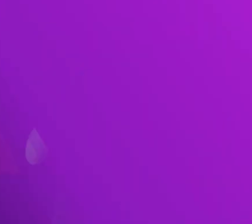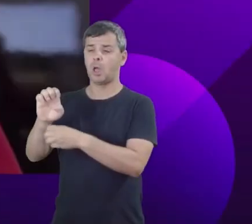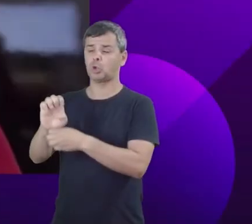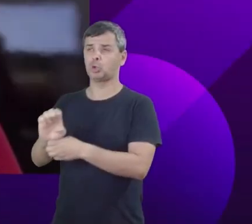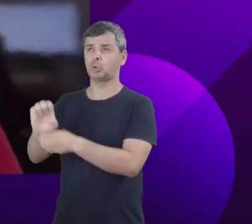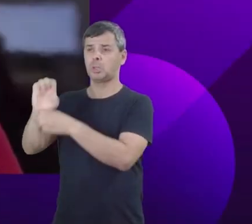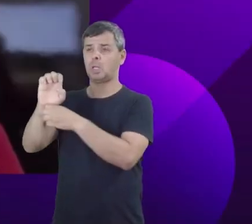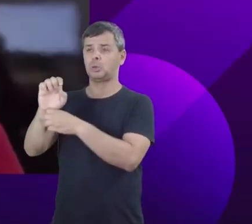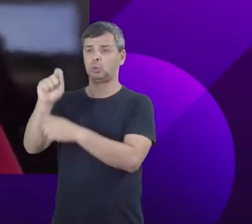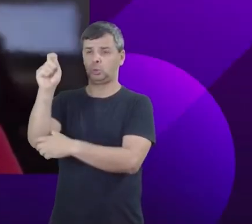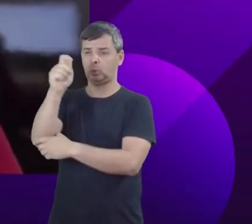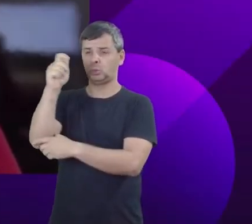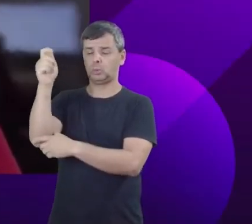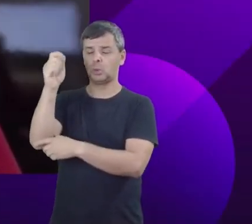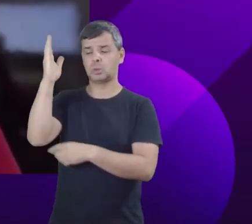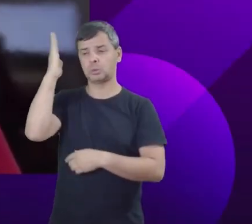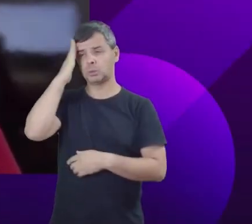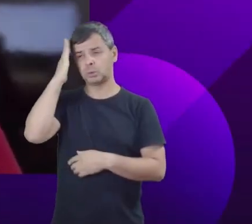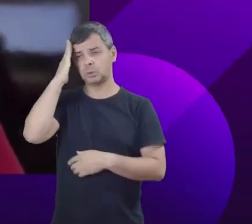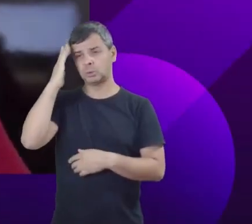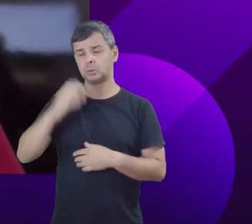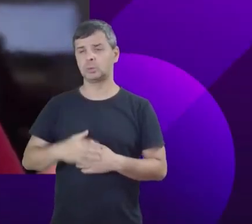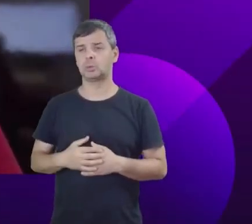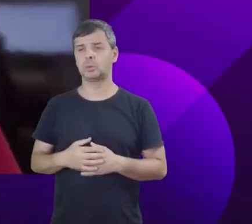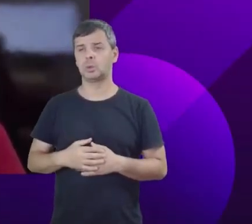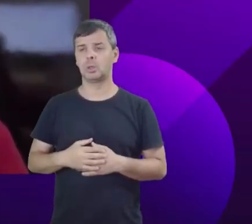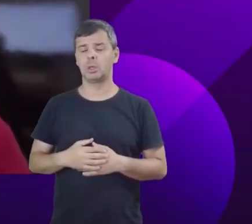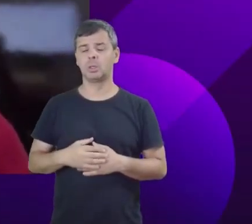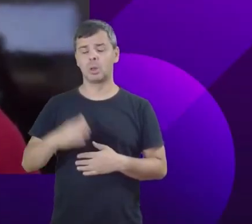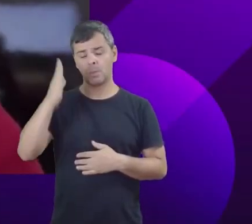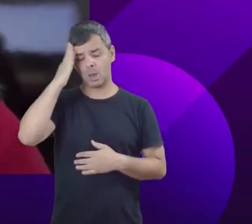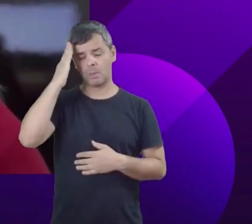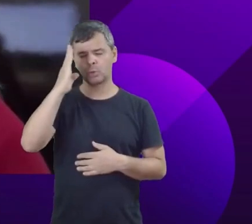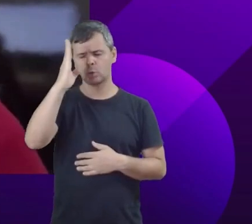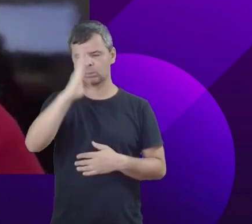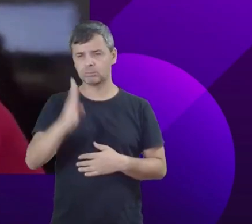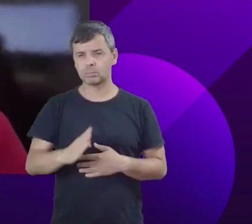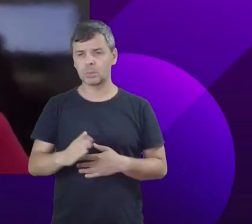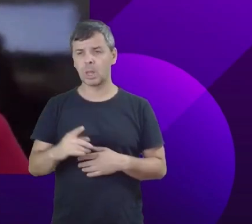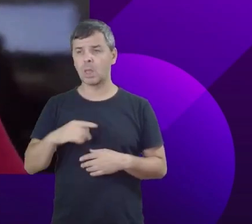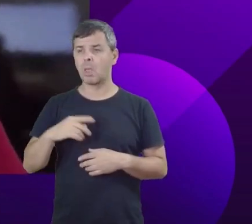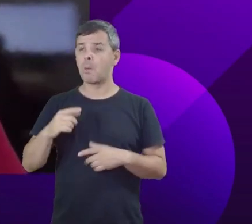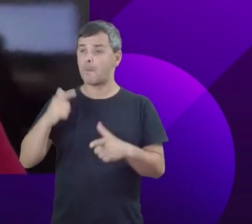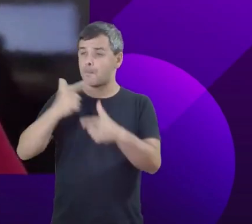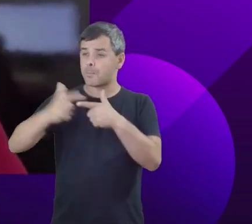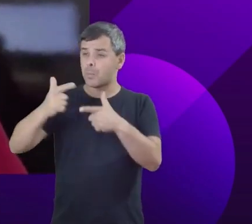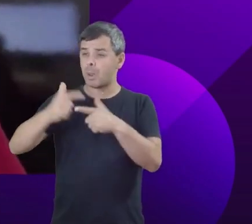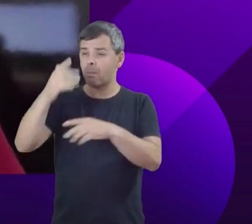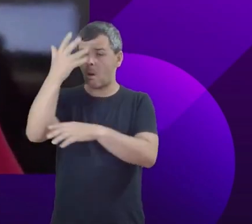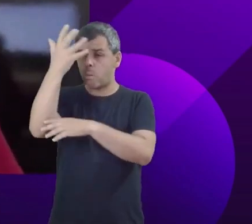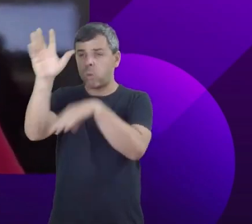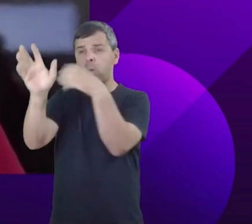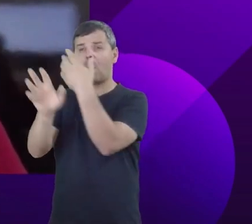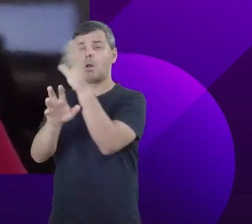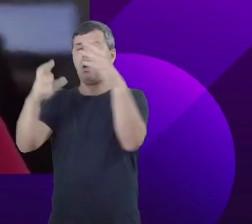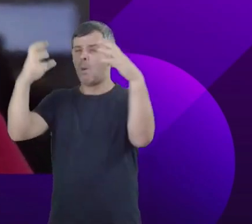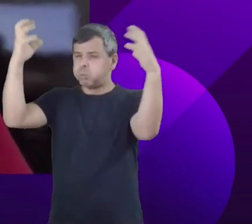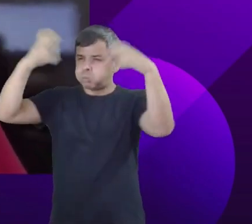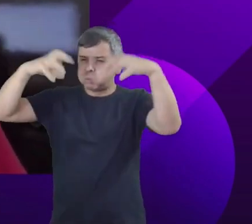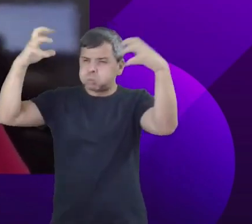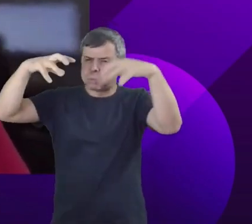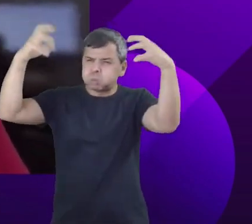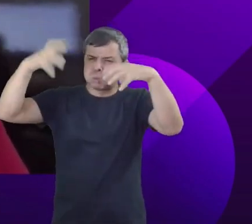Como é sabido, né, pelo Brasil todo, enfim, a gente teve uma grande catástrofe aqui,